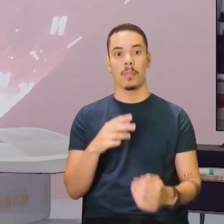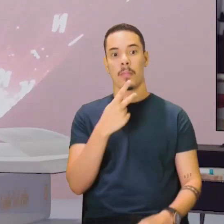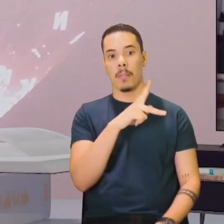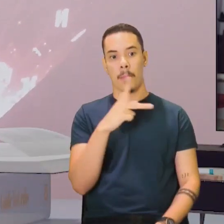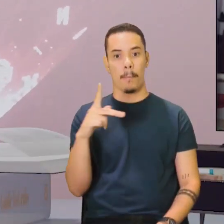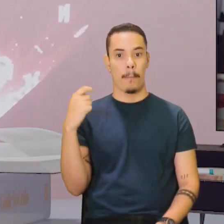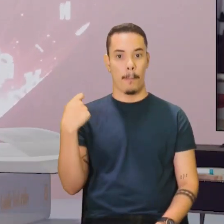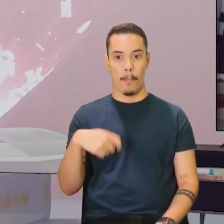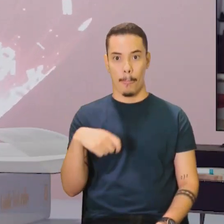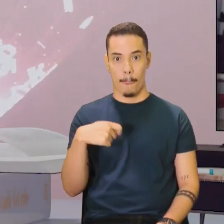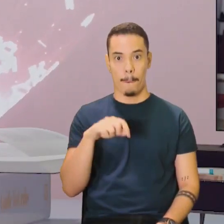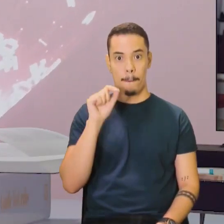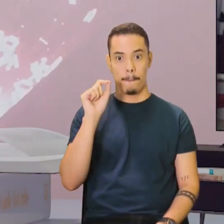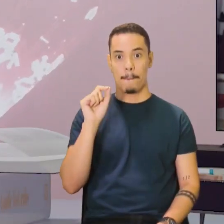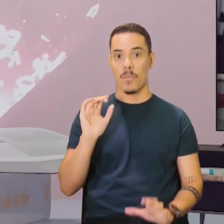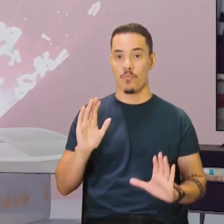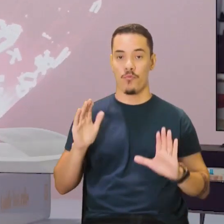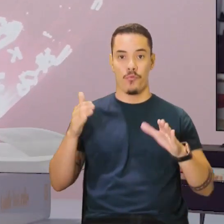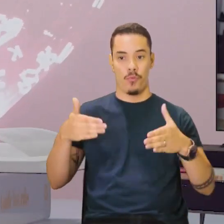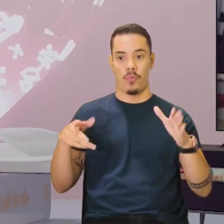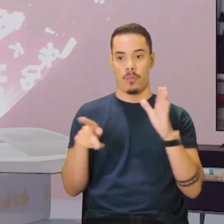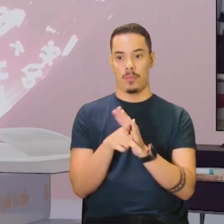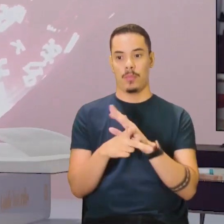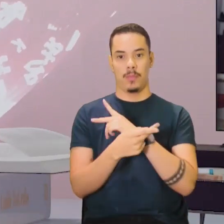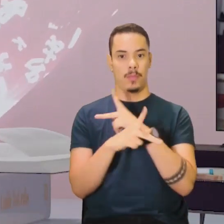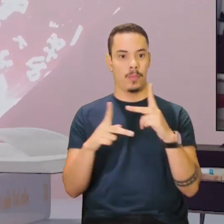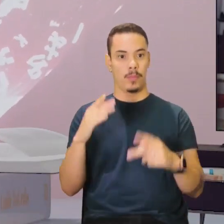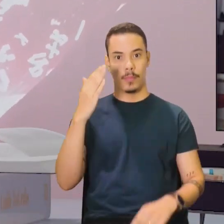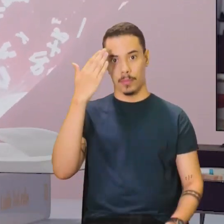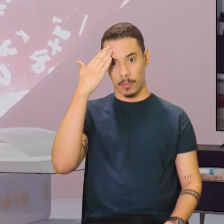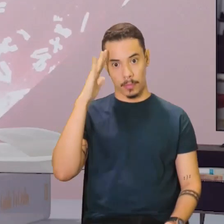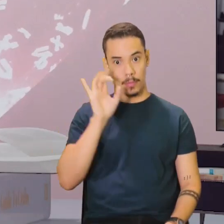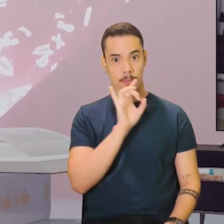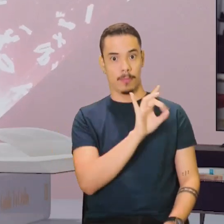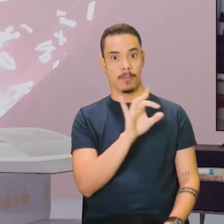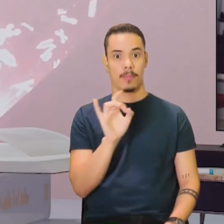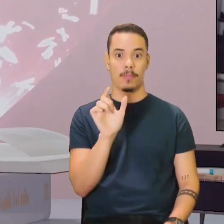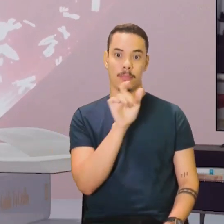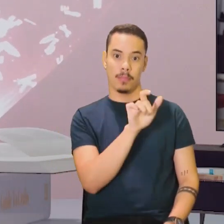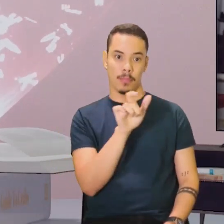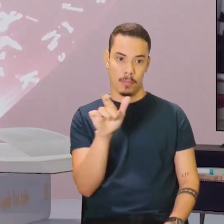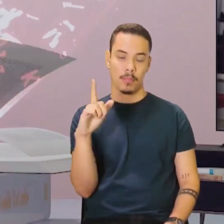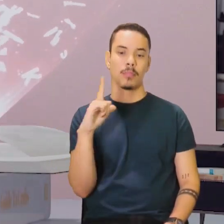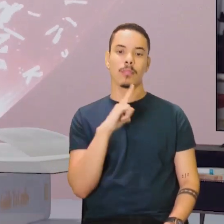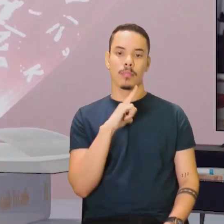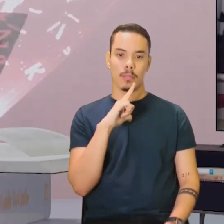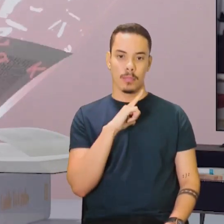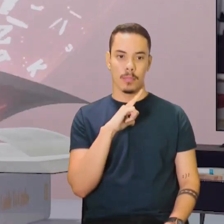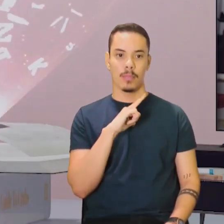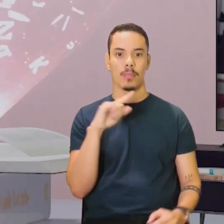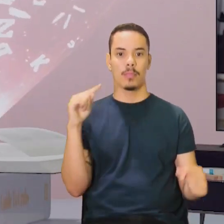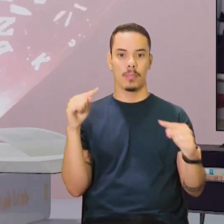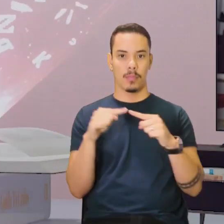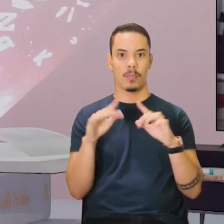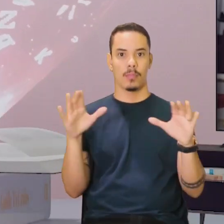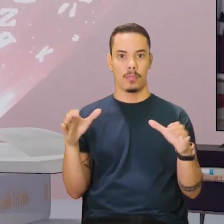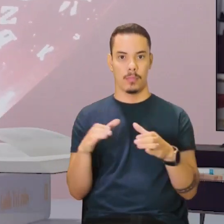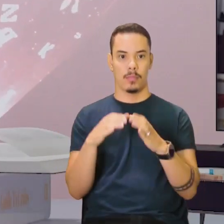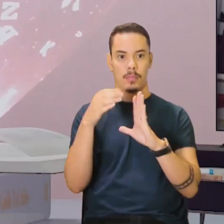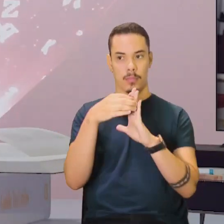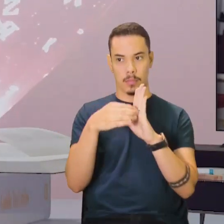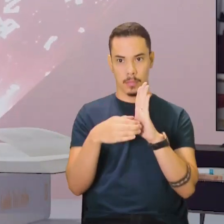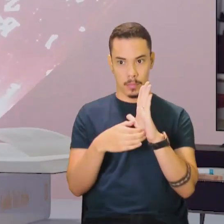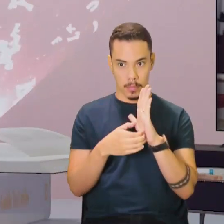tem que colocar aí é seu foco, entender que cada palavra, ela tem a sua classificação,